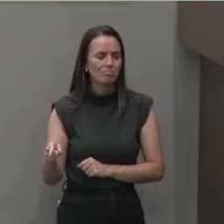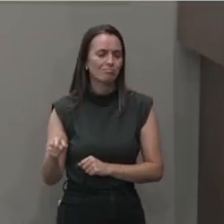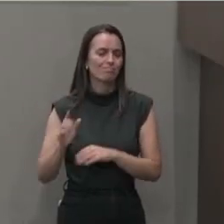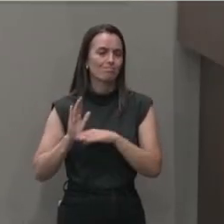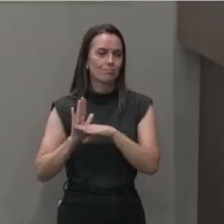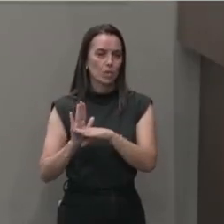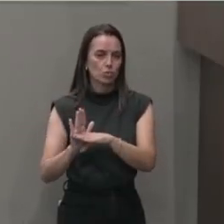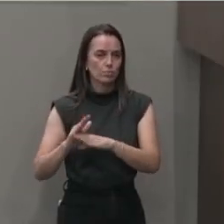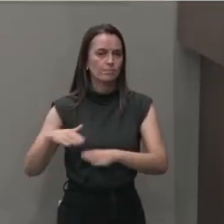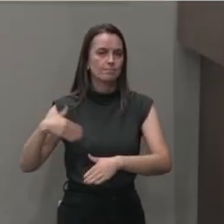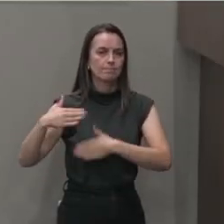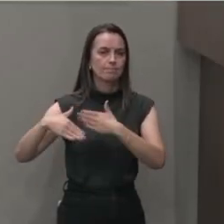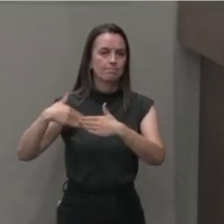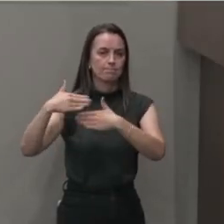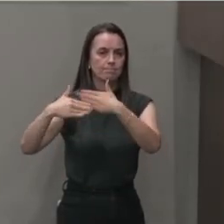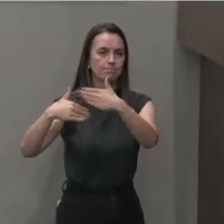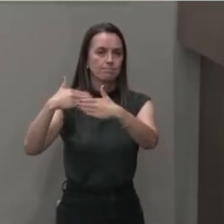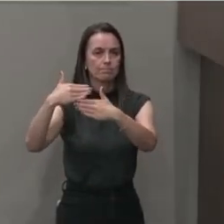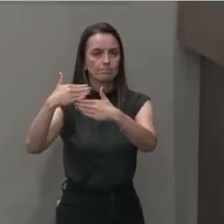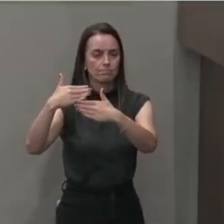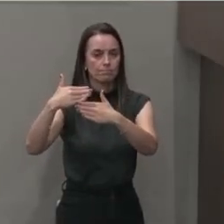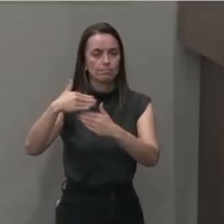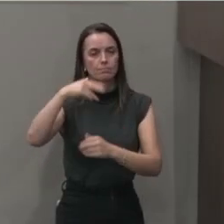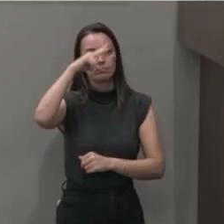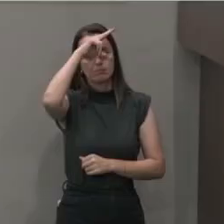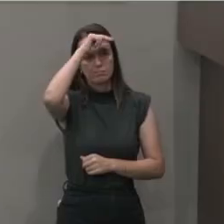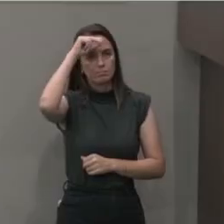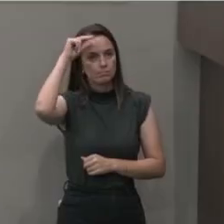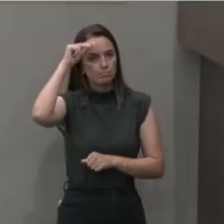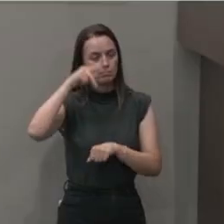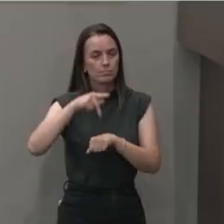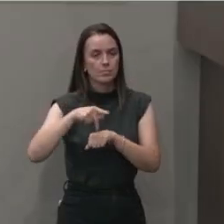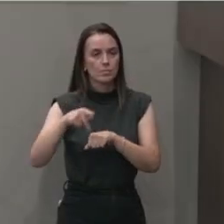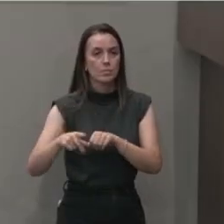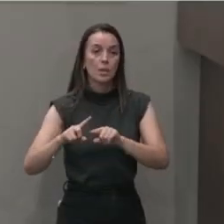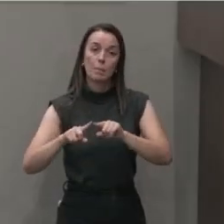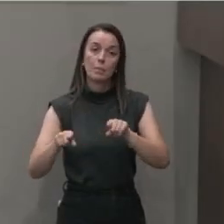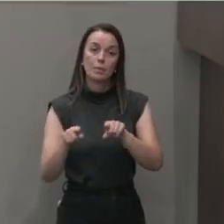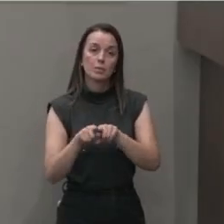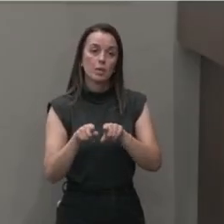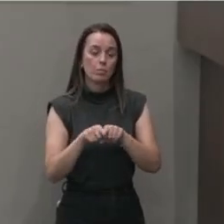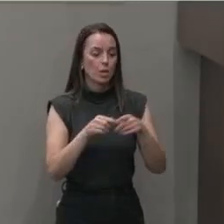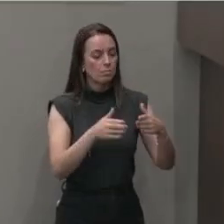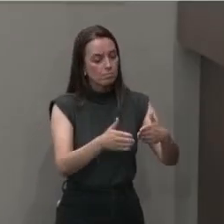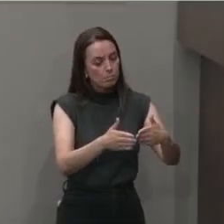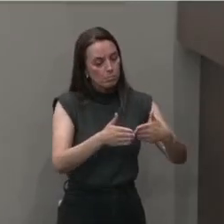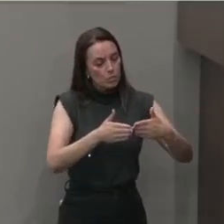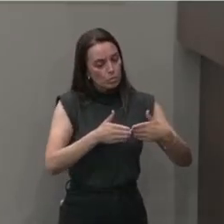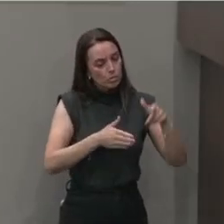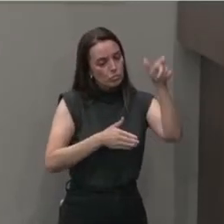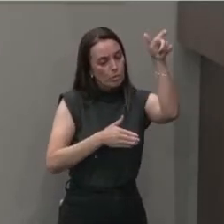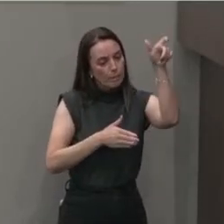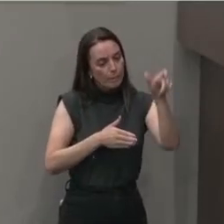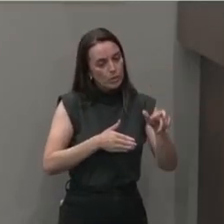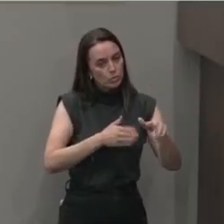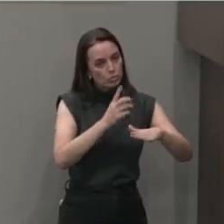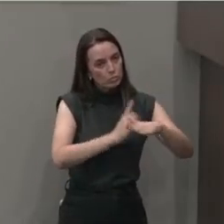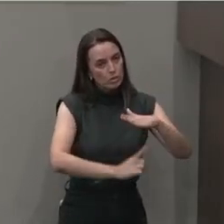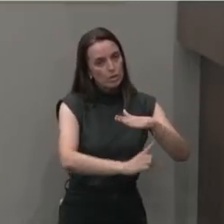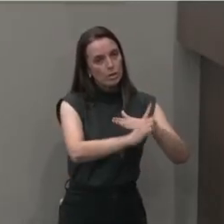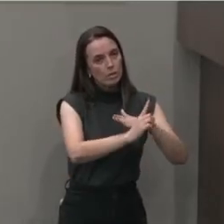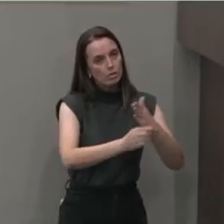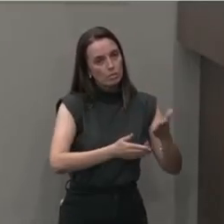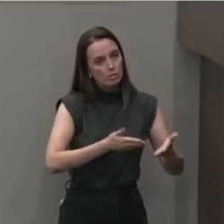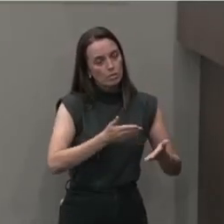aí a desenvolver o nosso município de Passo Fundo, mas também os nossos consumidores, porque muitas vezes a gente pede um almoço,